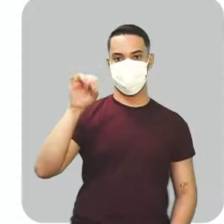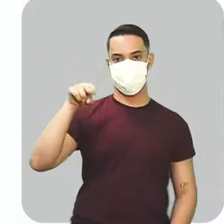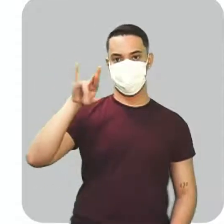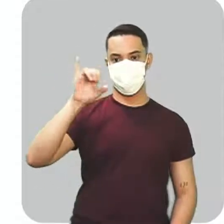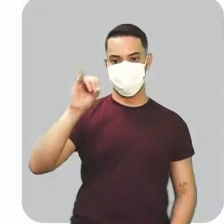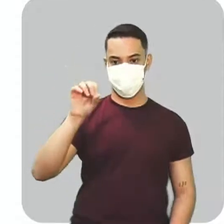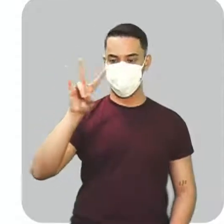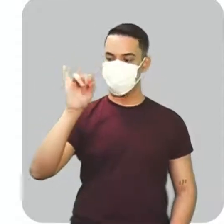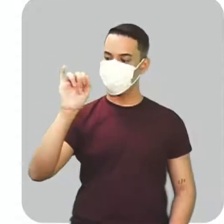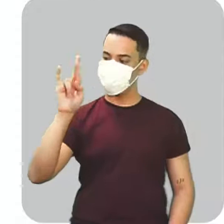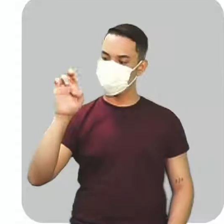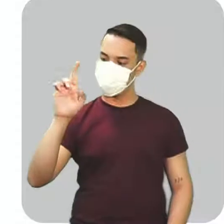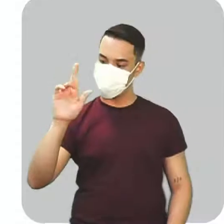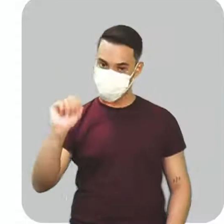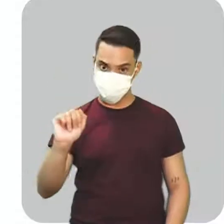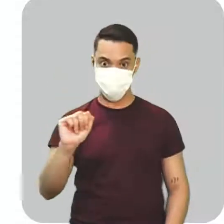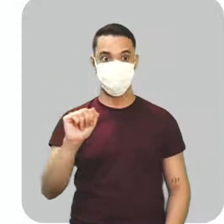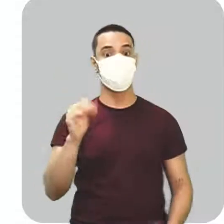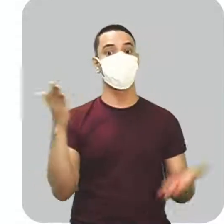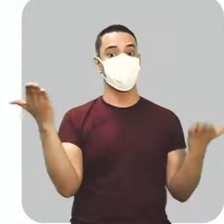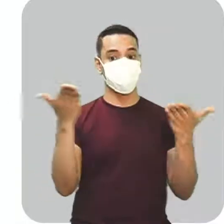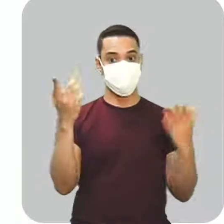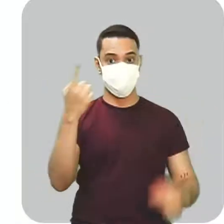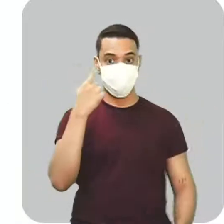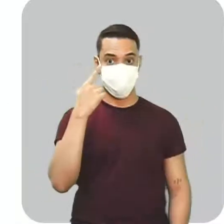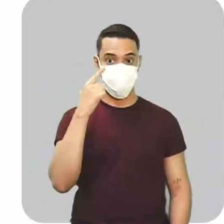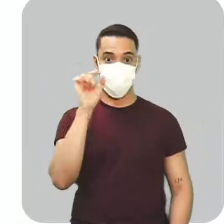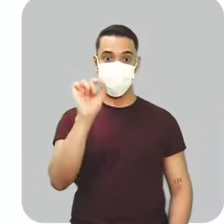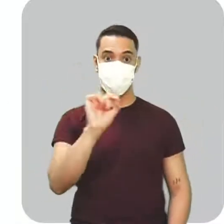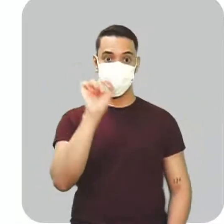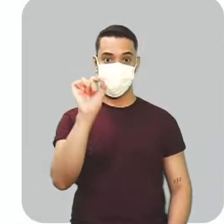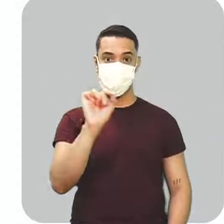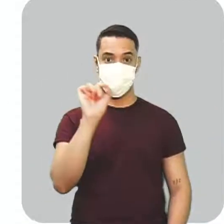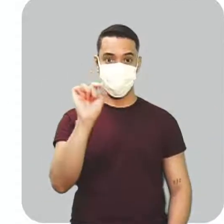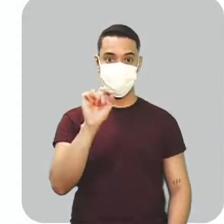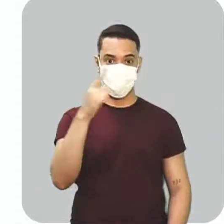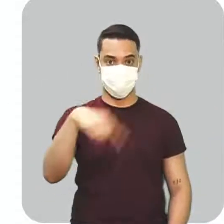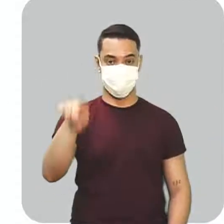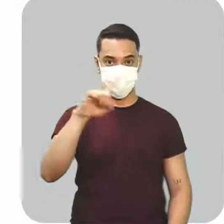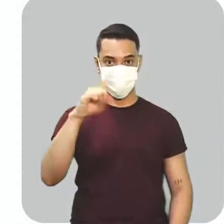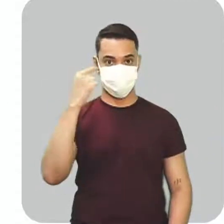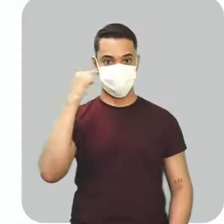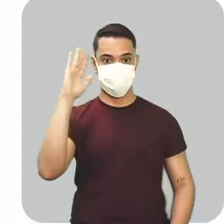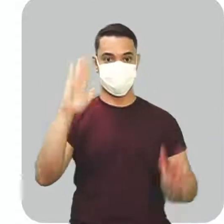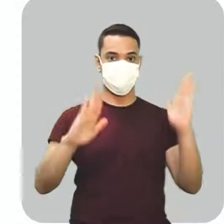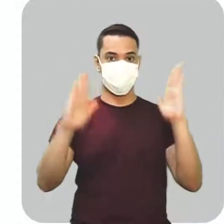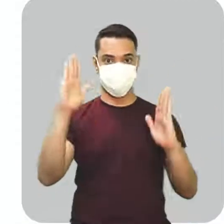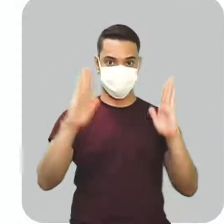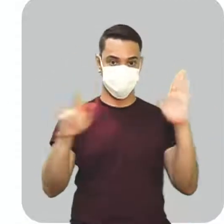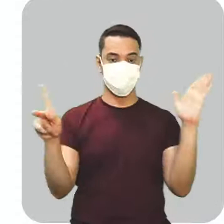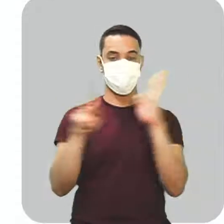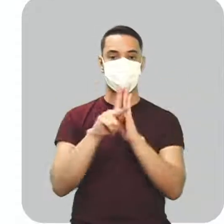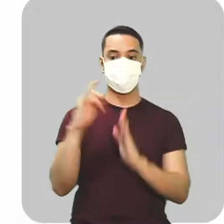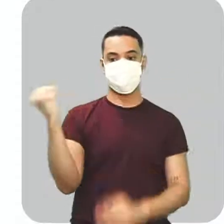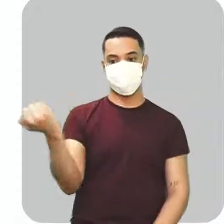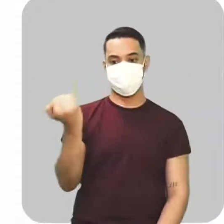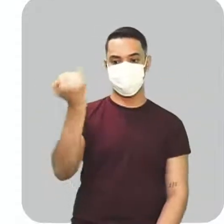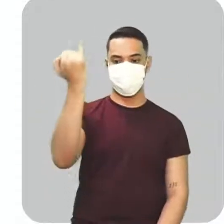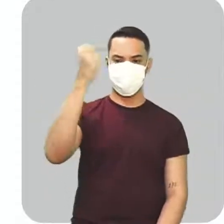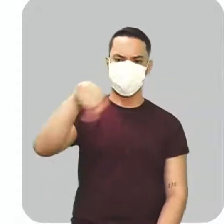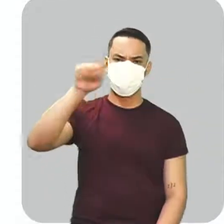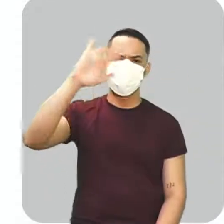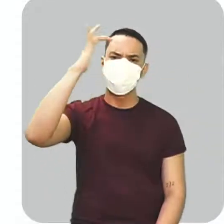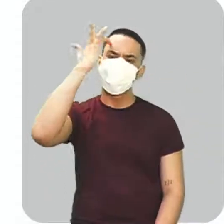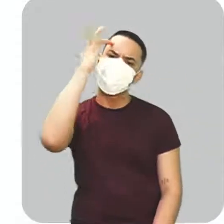Então, para a questão aqui, você pode ver, tá se equilibrando pela importância, tá bom? Pelo que ele